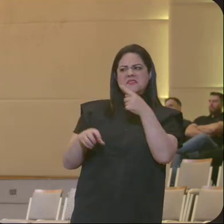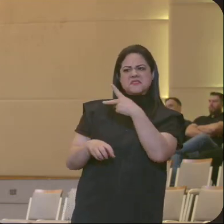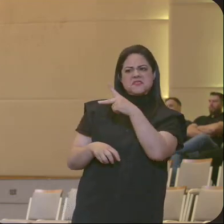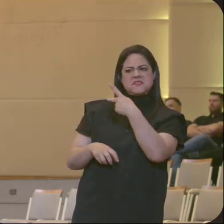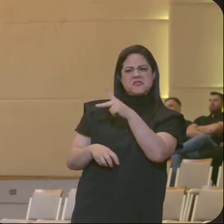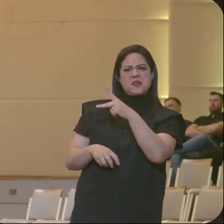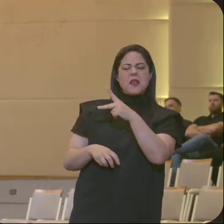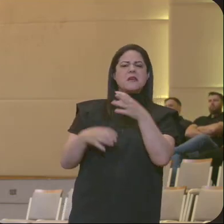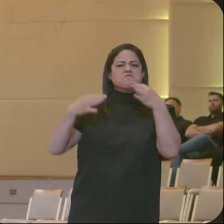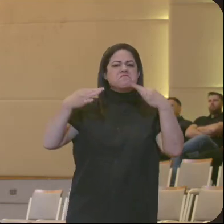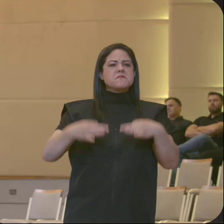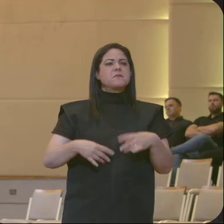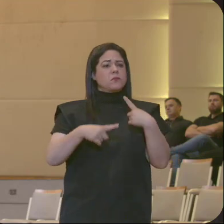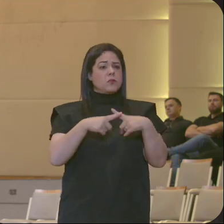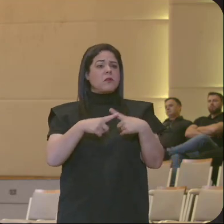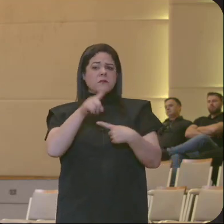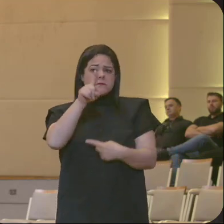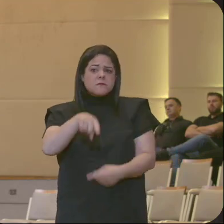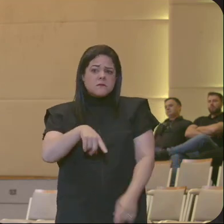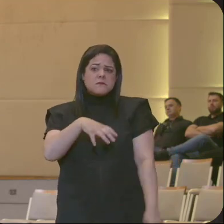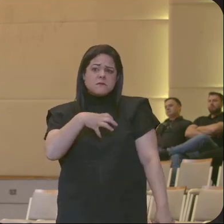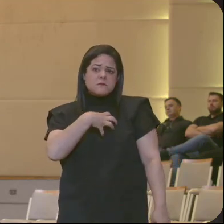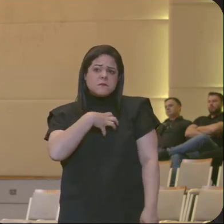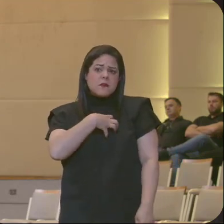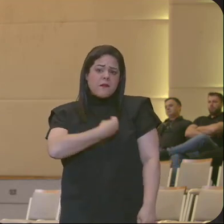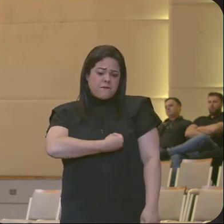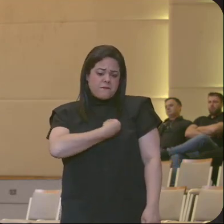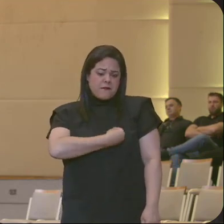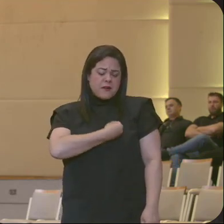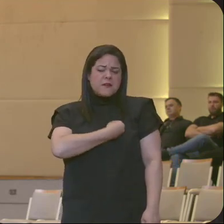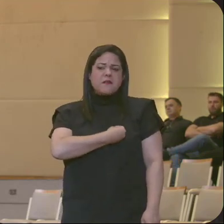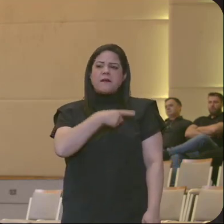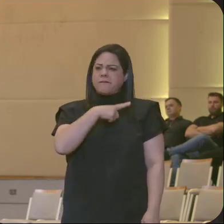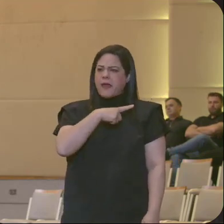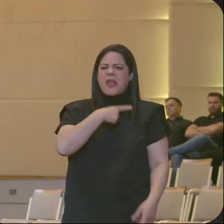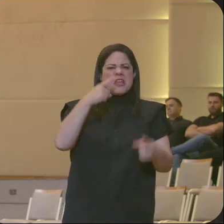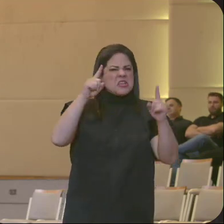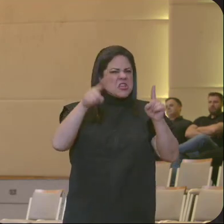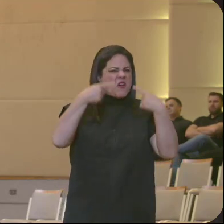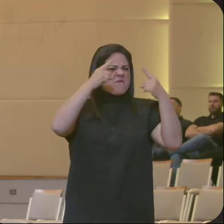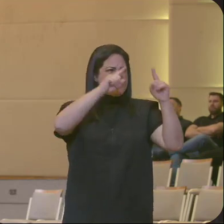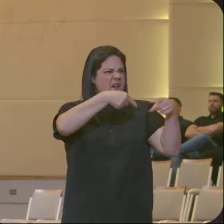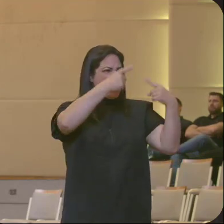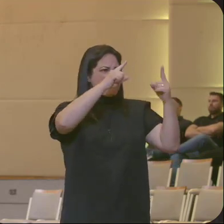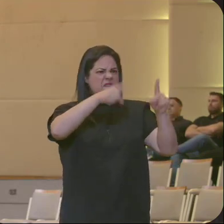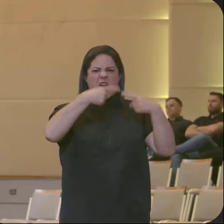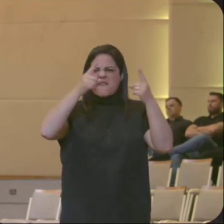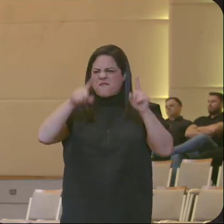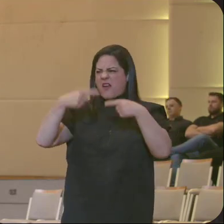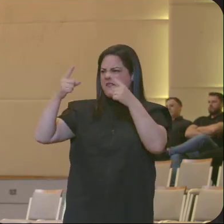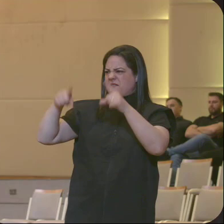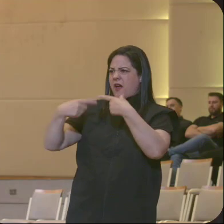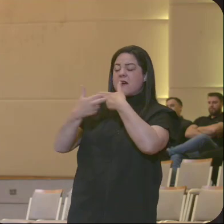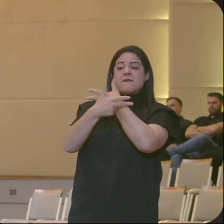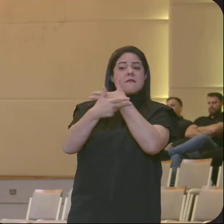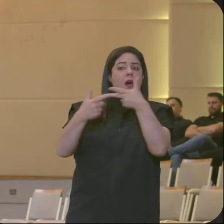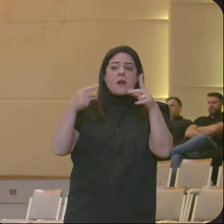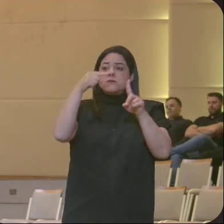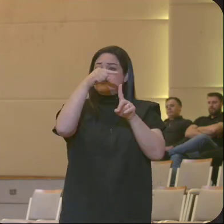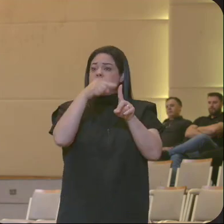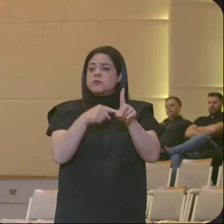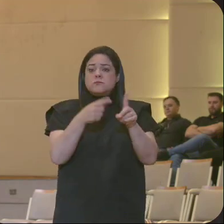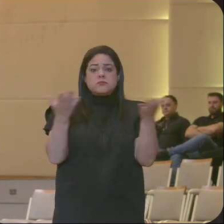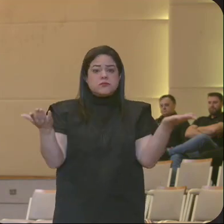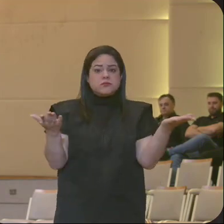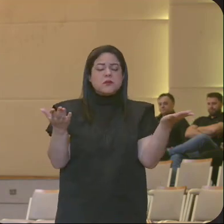frase ela é uma constatação. A vida é sim cheia de desafios. E a forma como nós